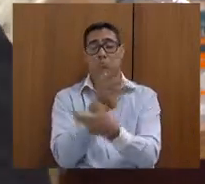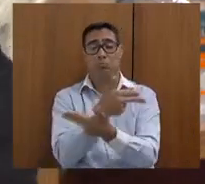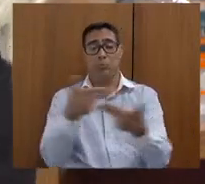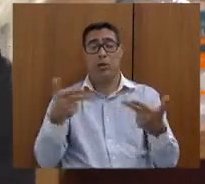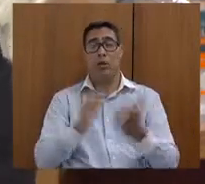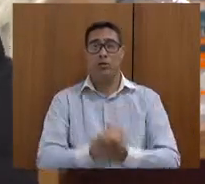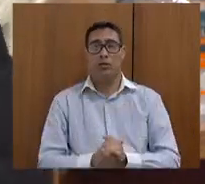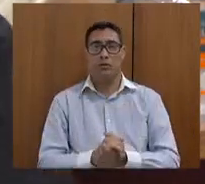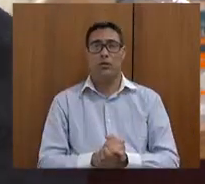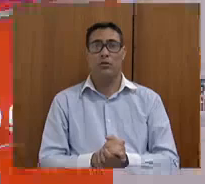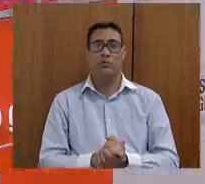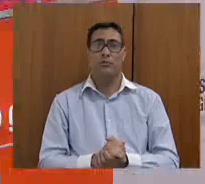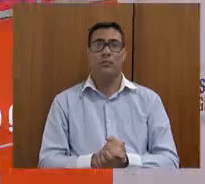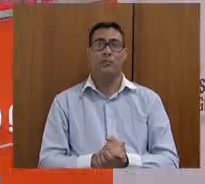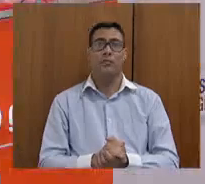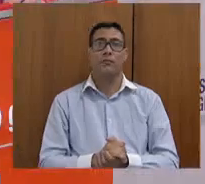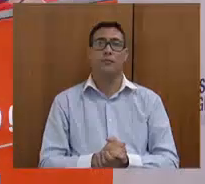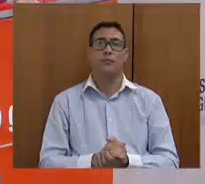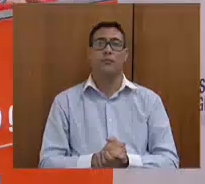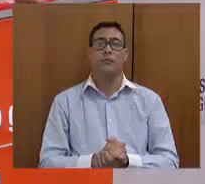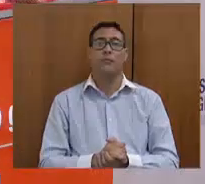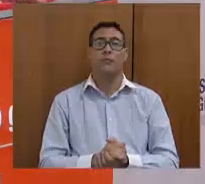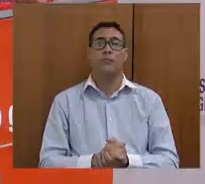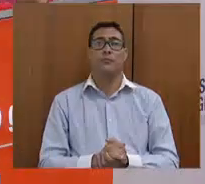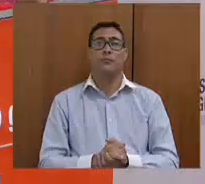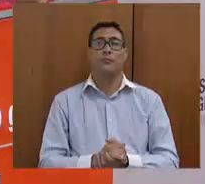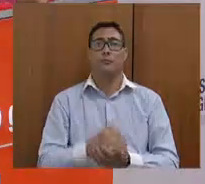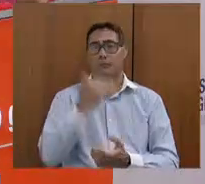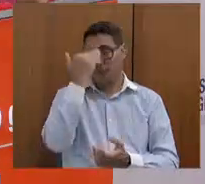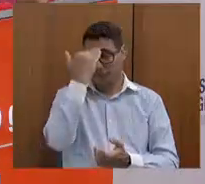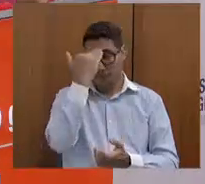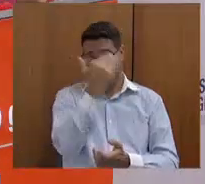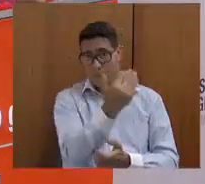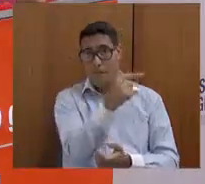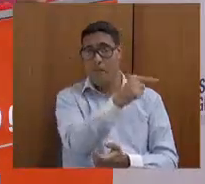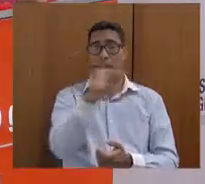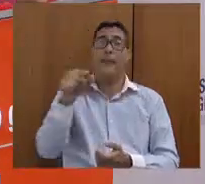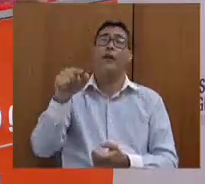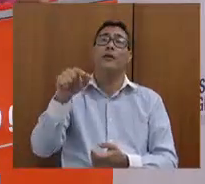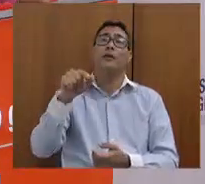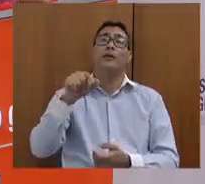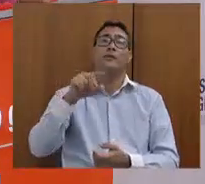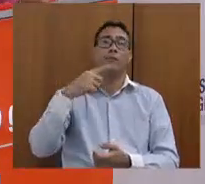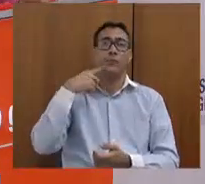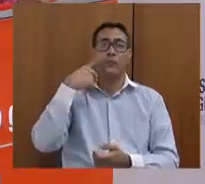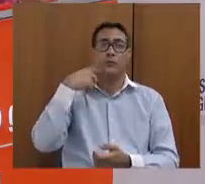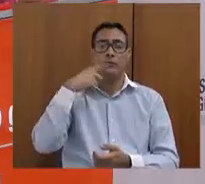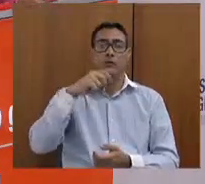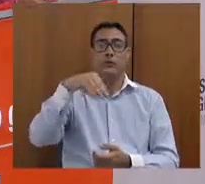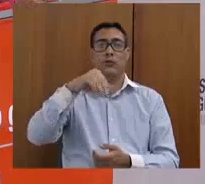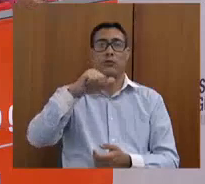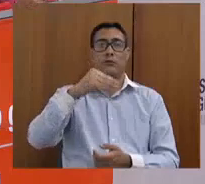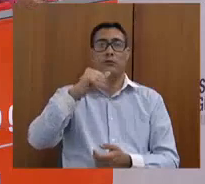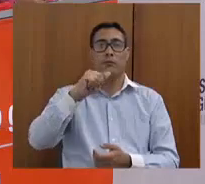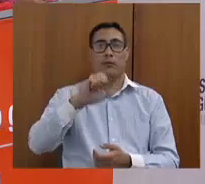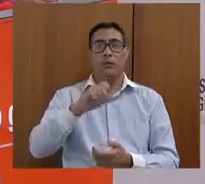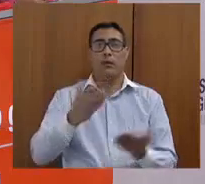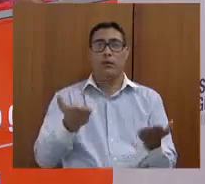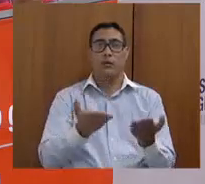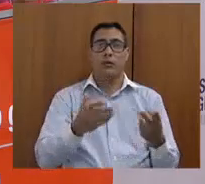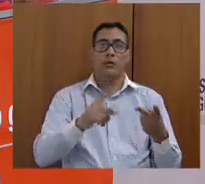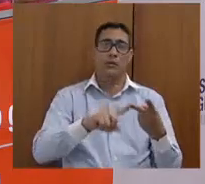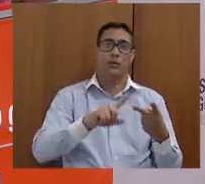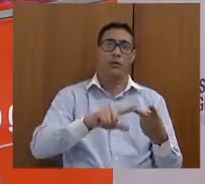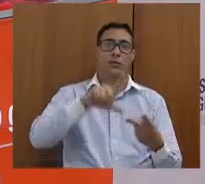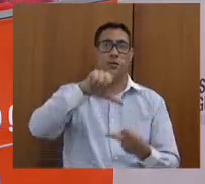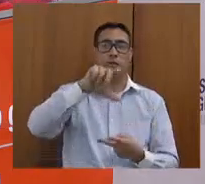é isso Obrigada deputada macay Evaristo agora eu passo a deputada luhana